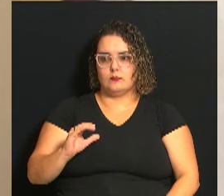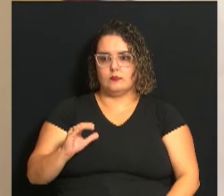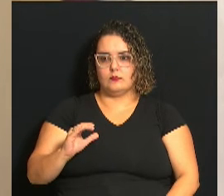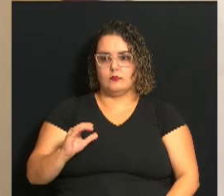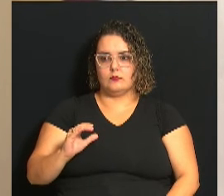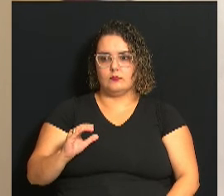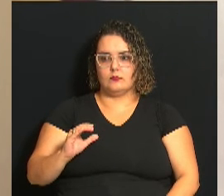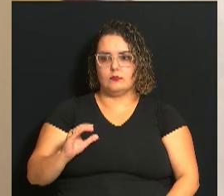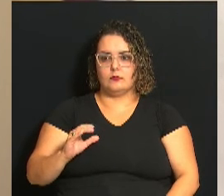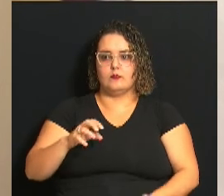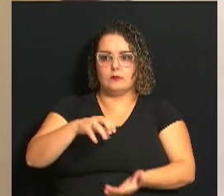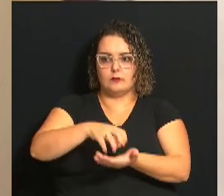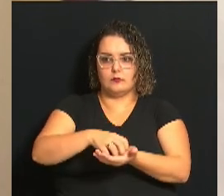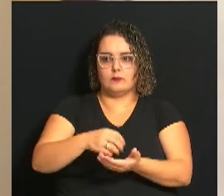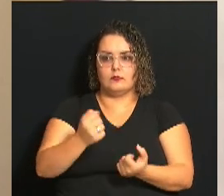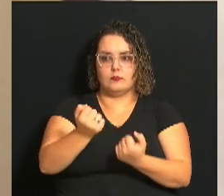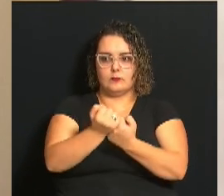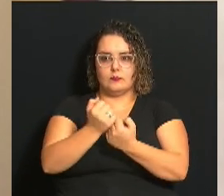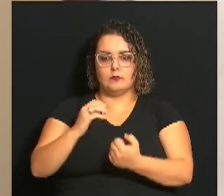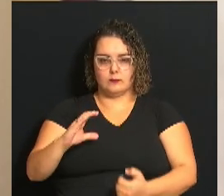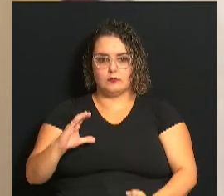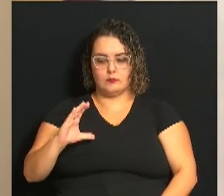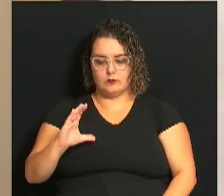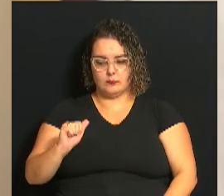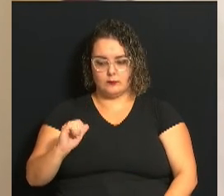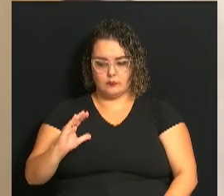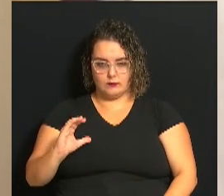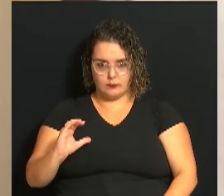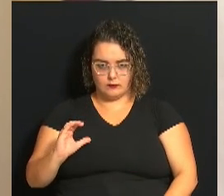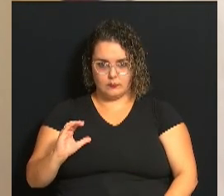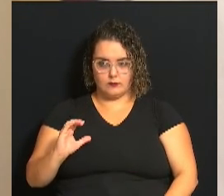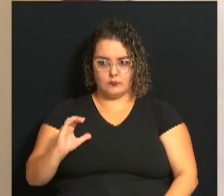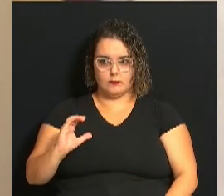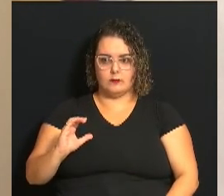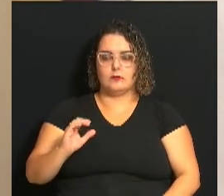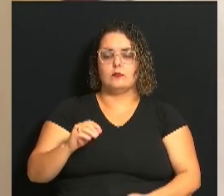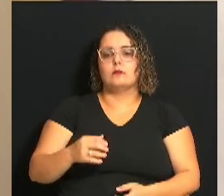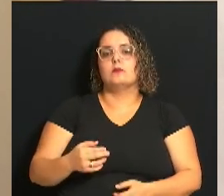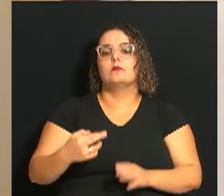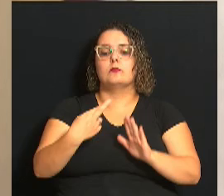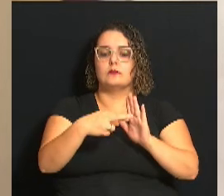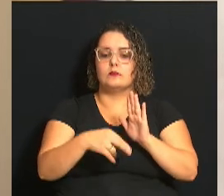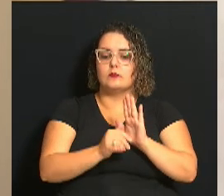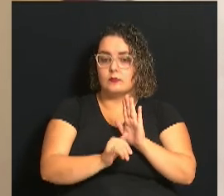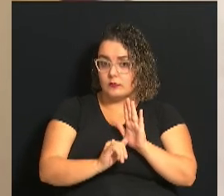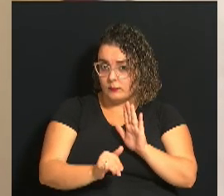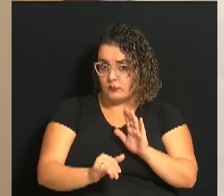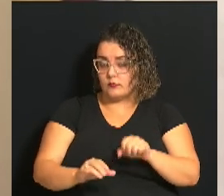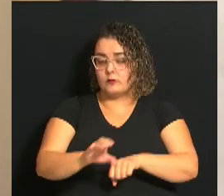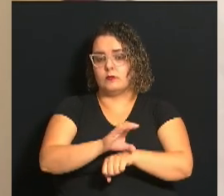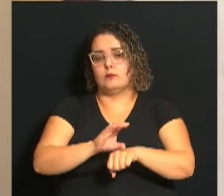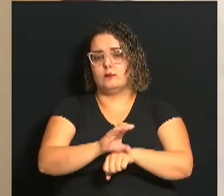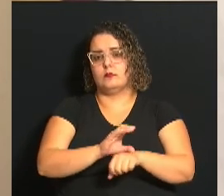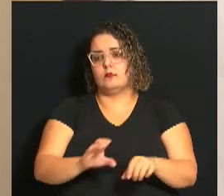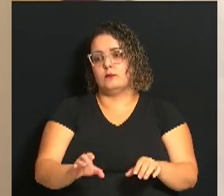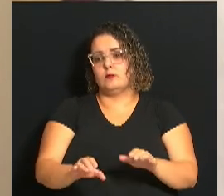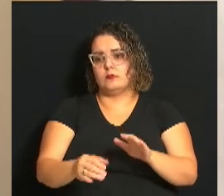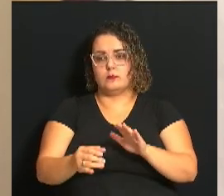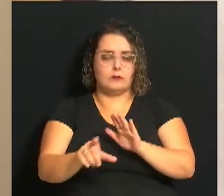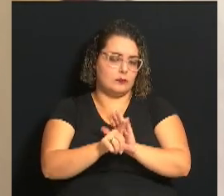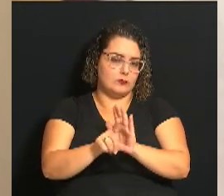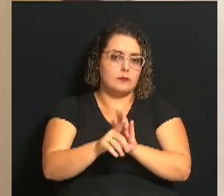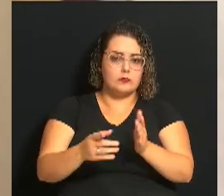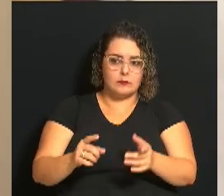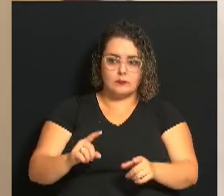o Centro de Apoio às Comissões aqui, e vai mandar alguns para alguma relatoria da Constituição e Legalidade, outros já vão entrar